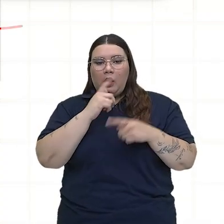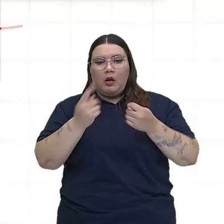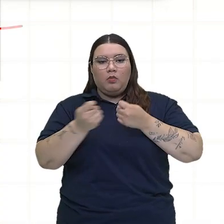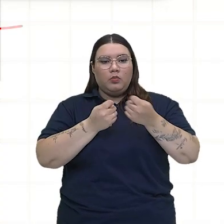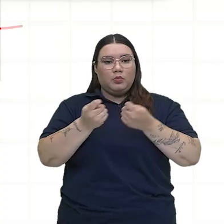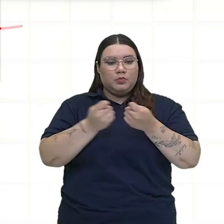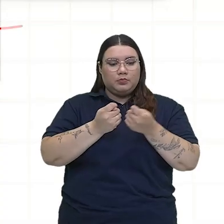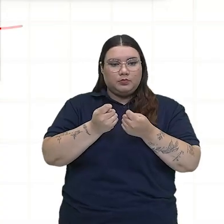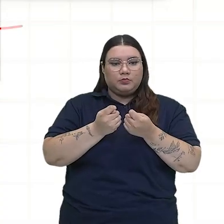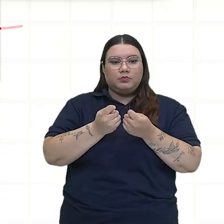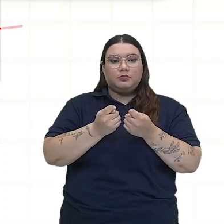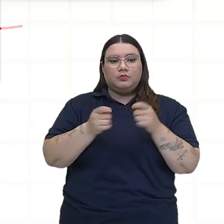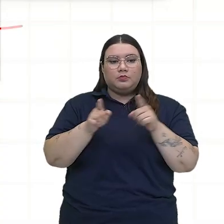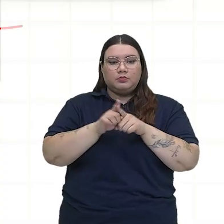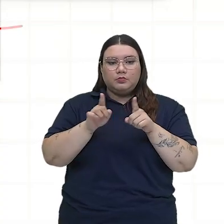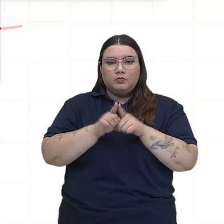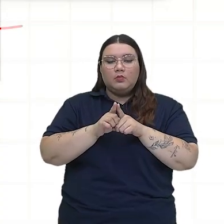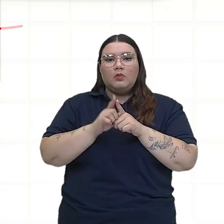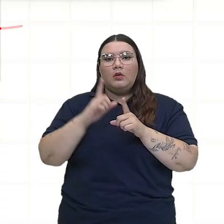suprimento